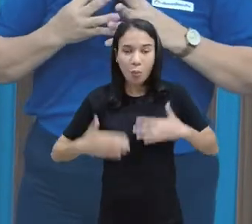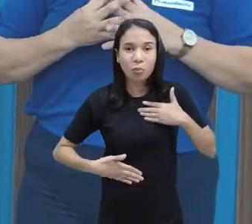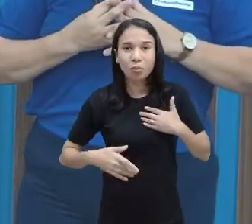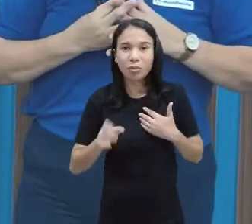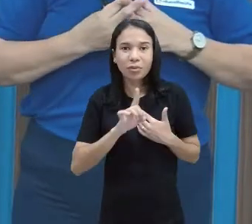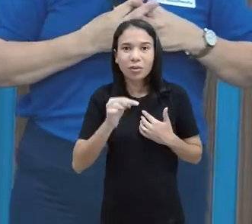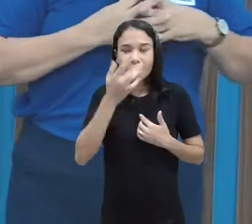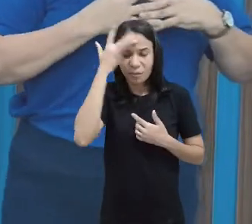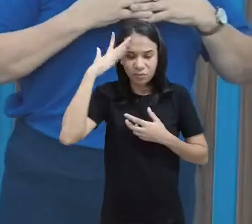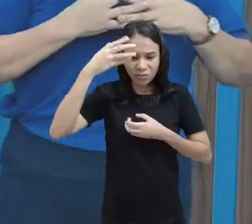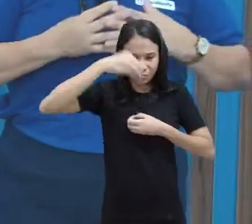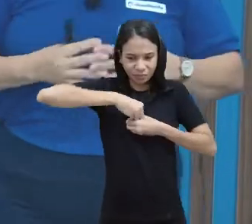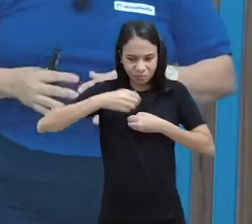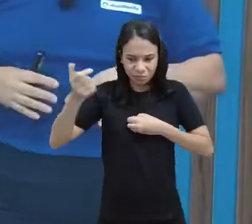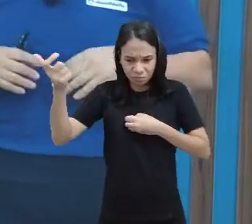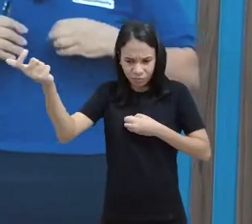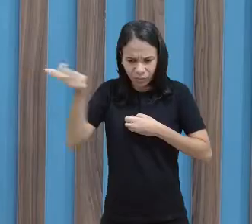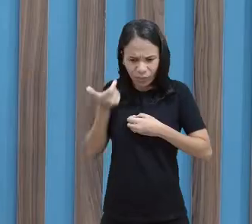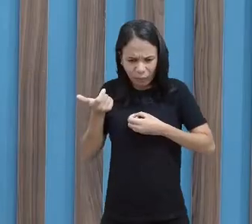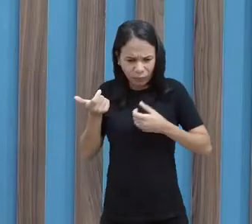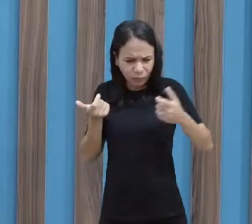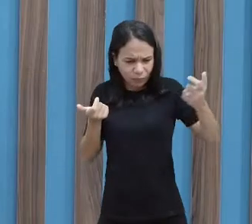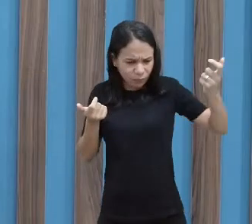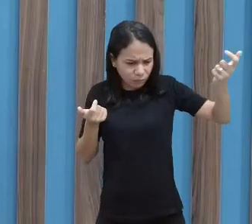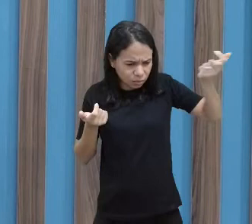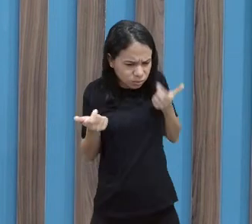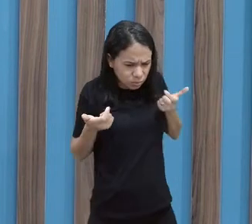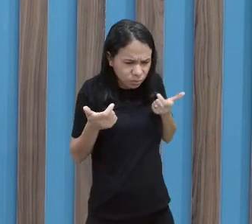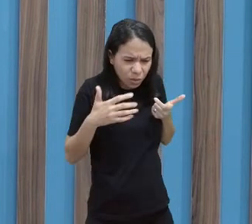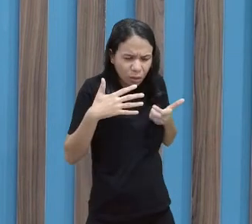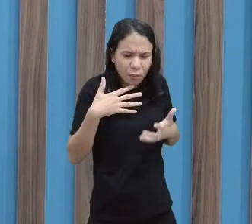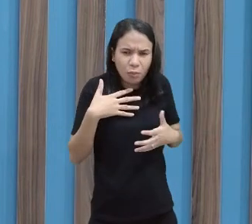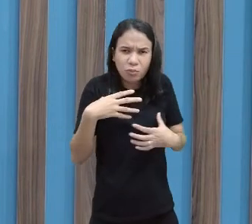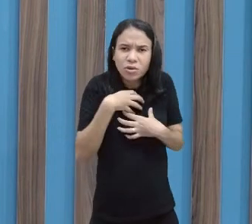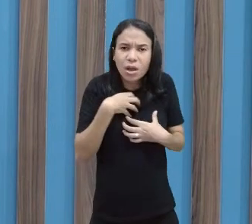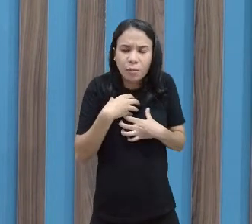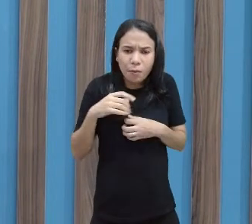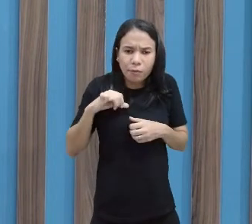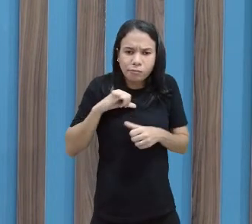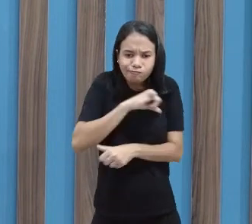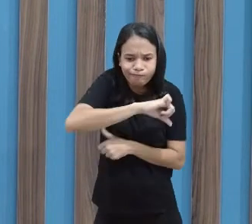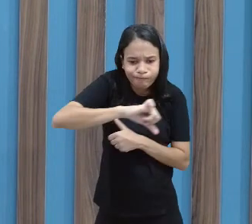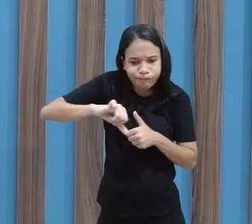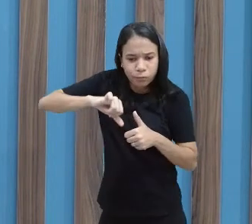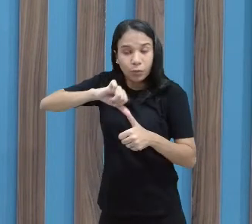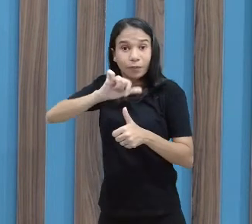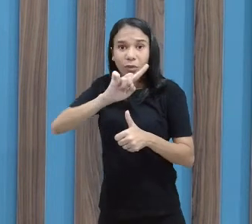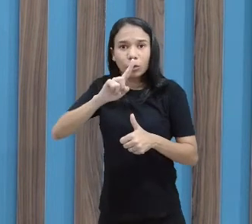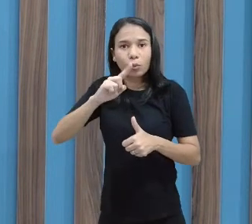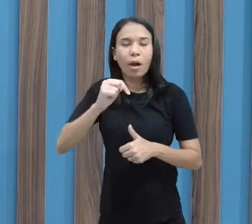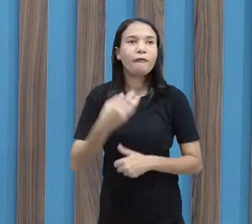falando exatamente de um assassinato físico. Ele não morreu fisicamente, ele morreu em